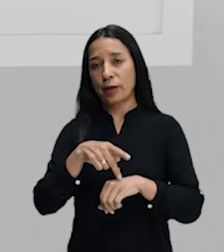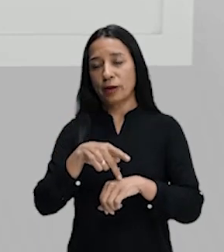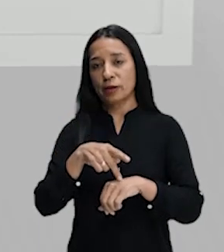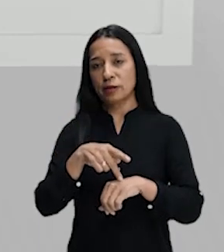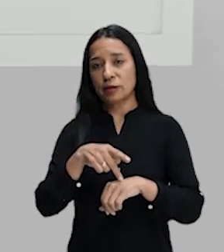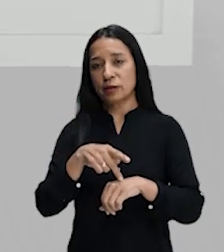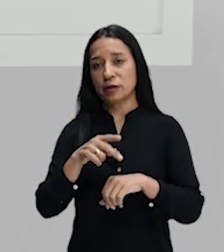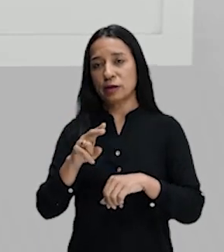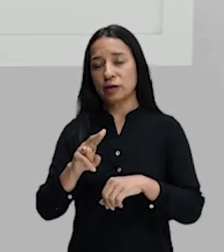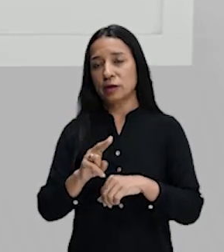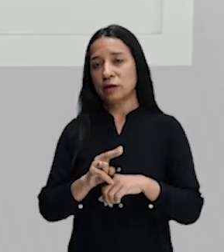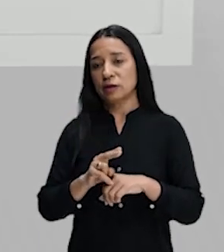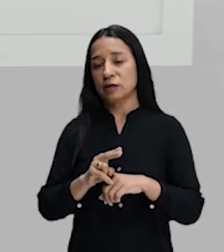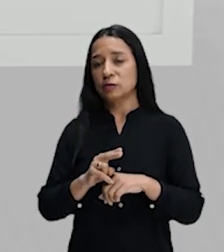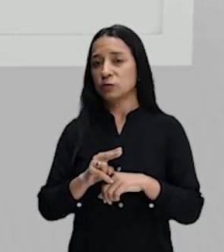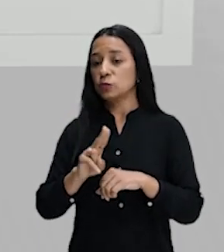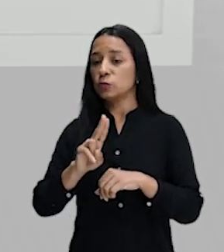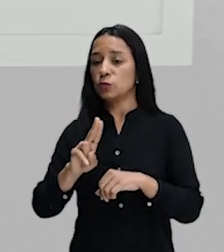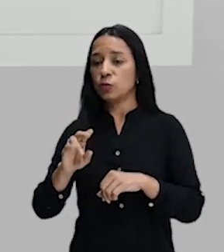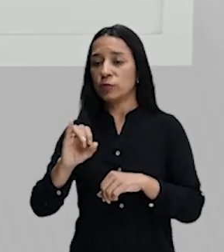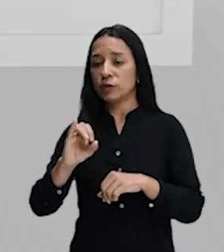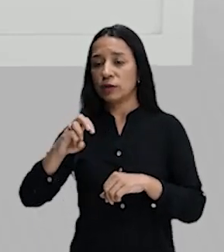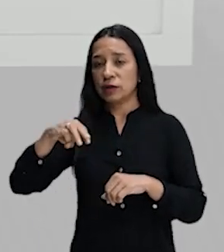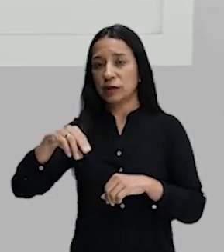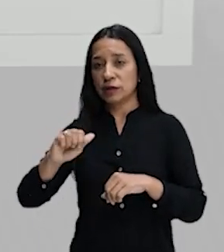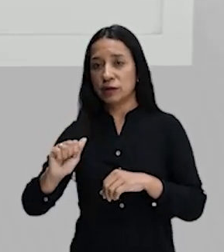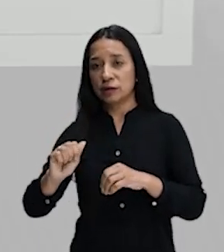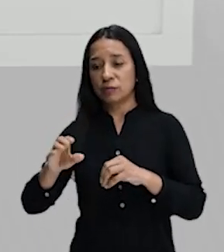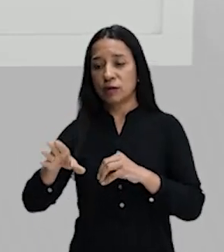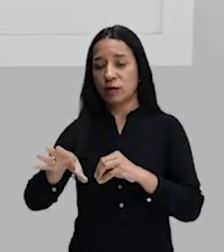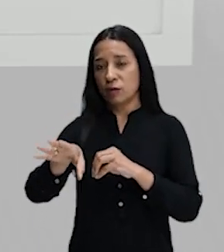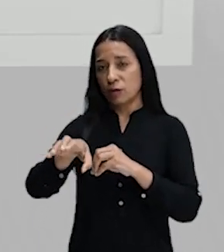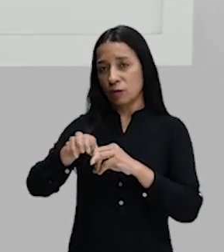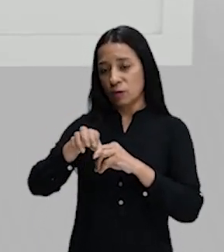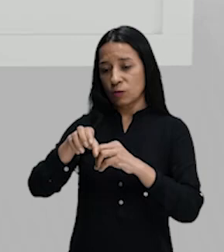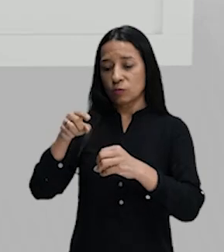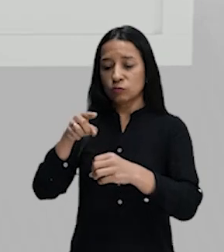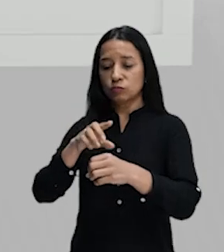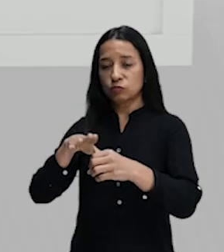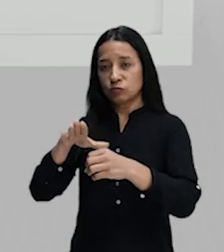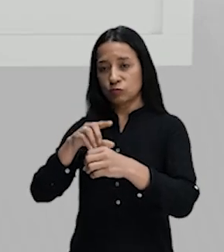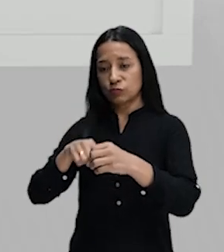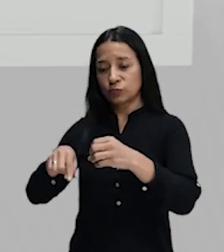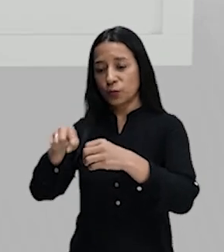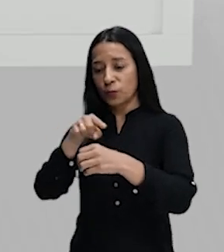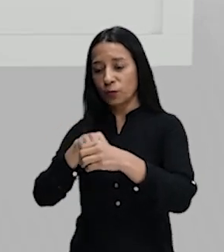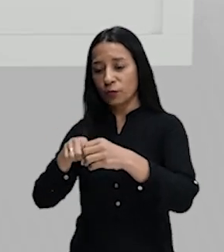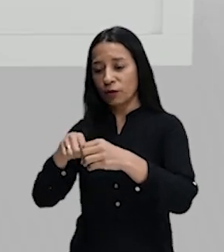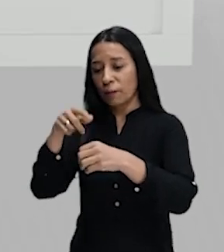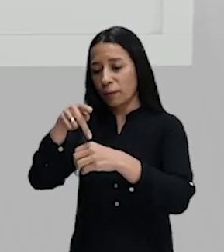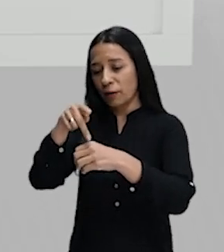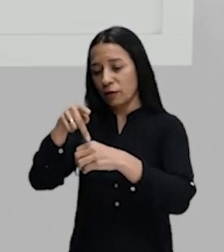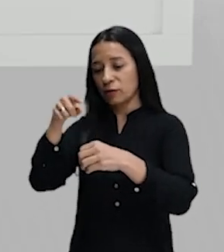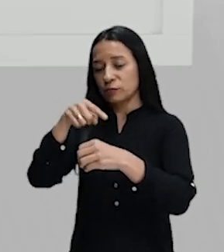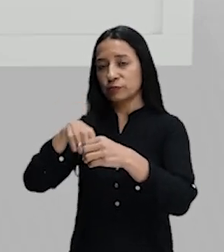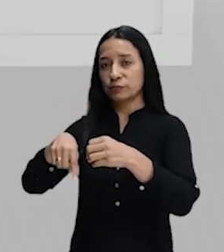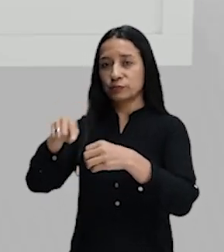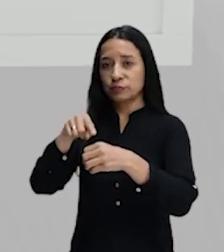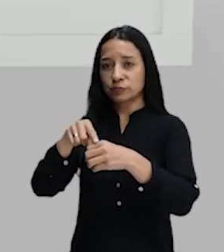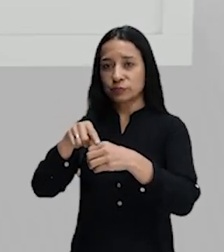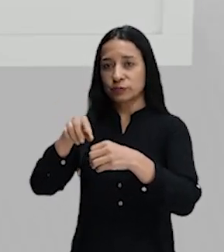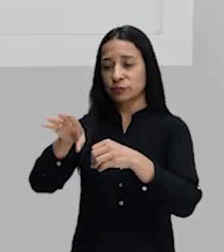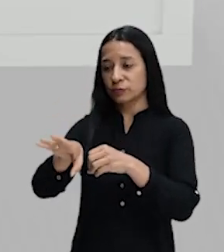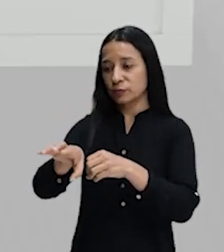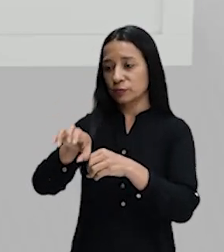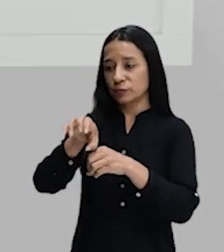né, e esse metal e essa pedra, ele exerce aí um poder de atração a